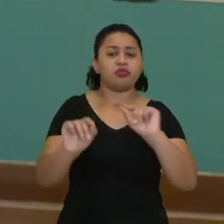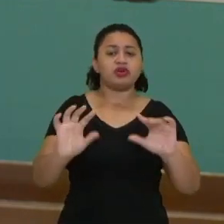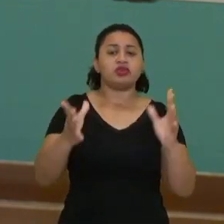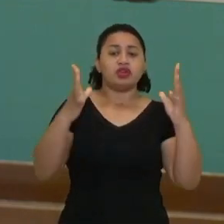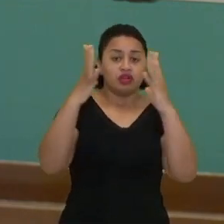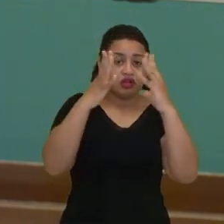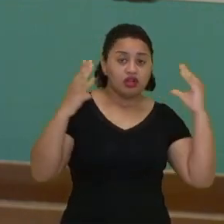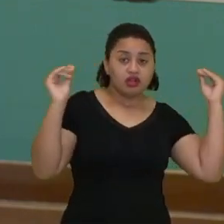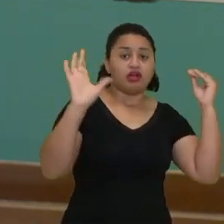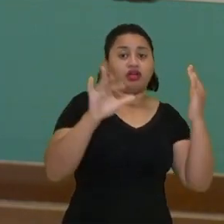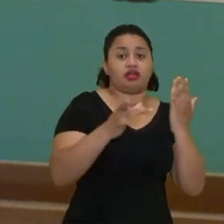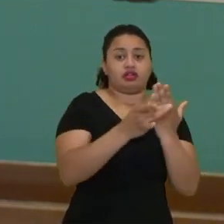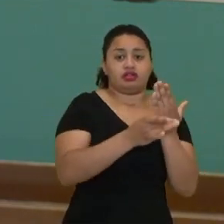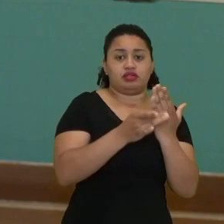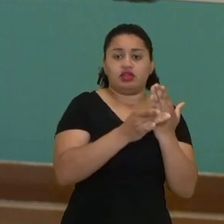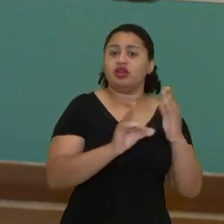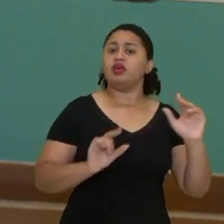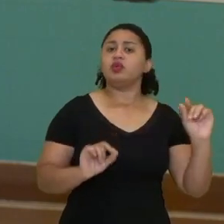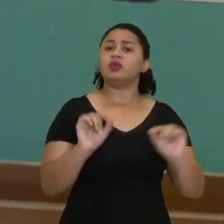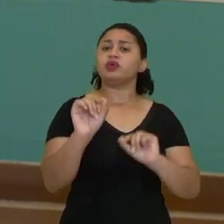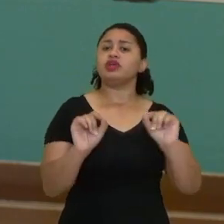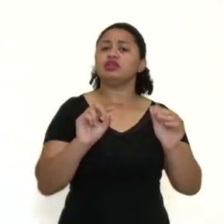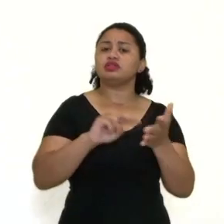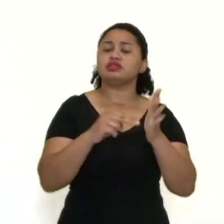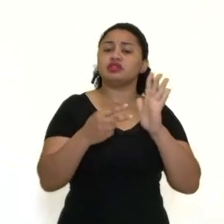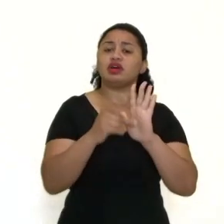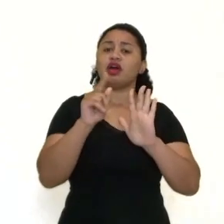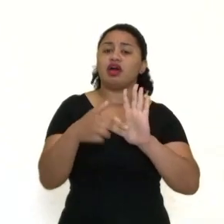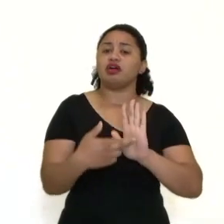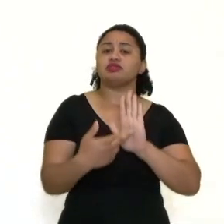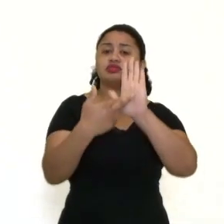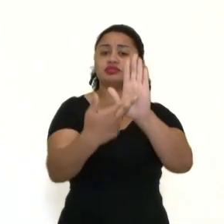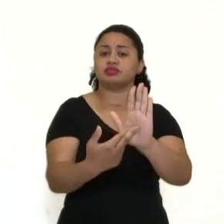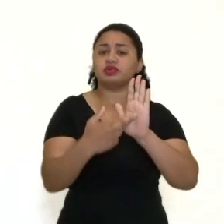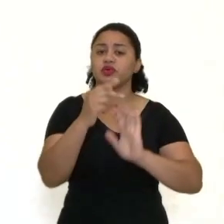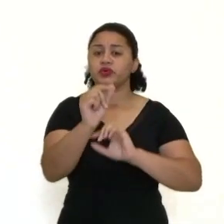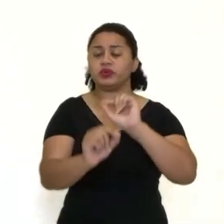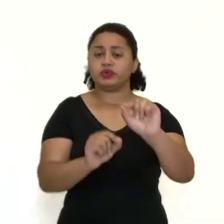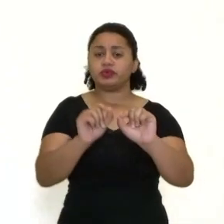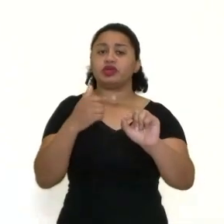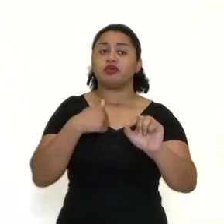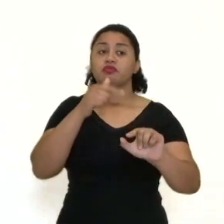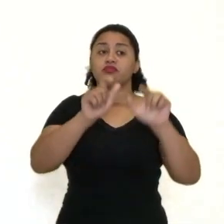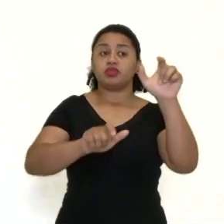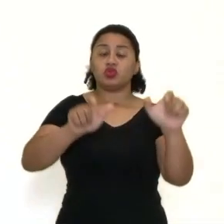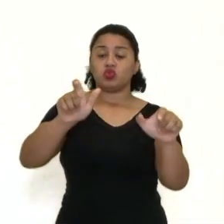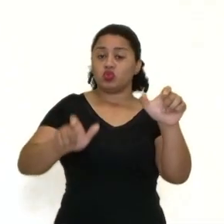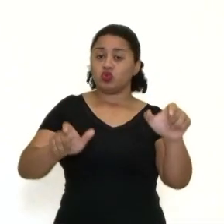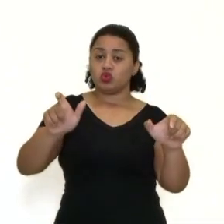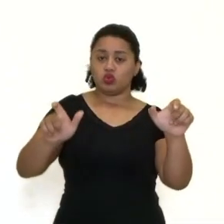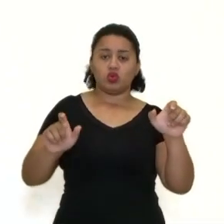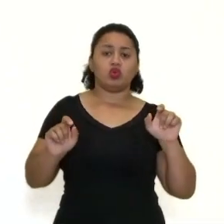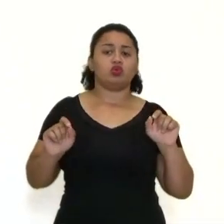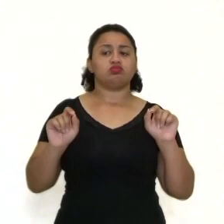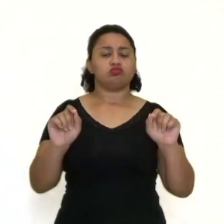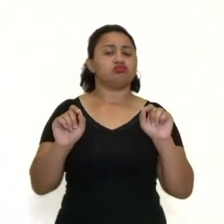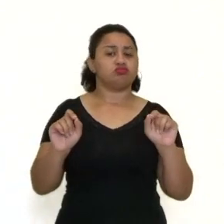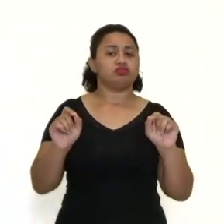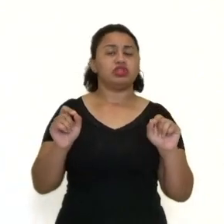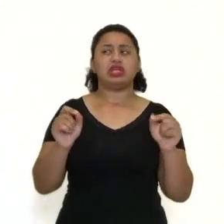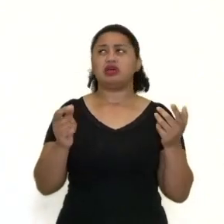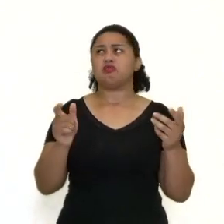o realismo. E o que é o realismo? É a representação, né, de pessoas que não são